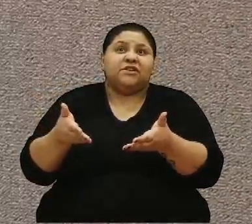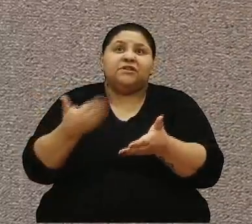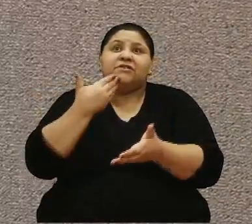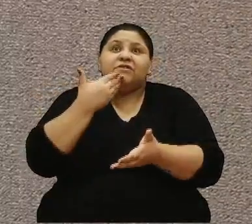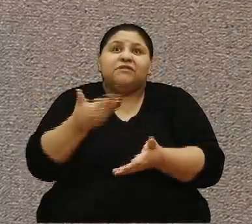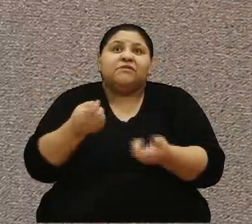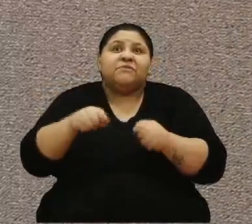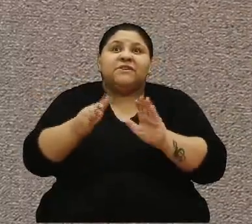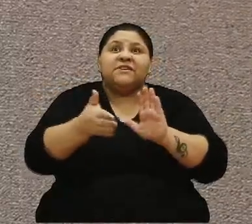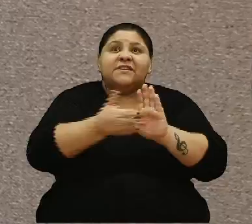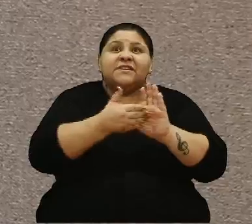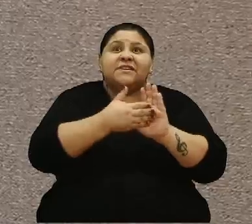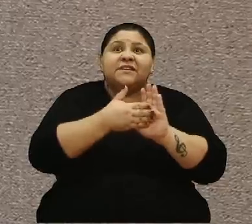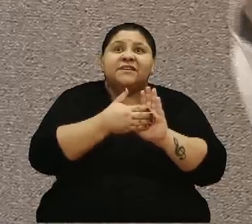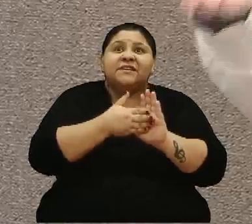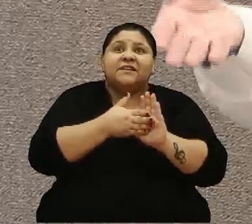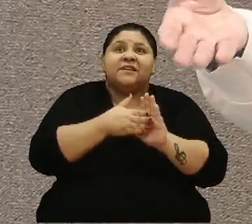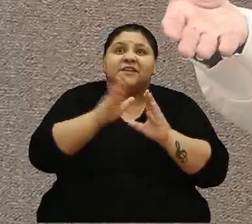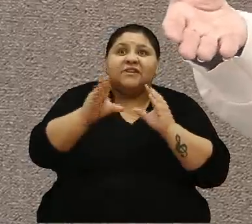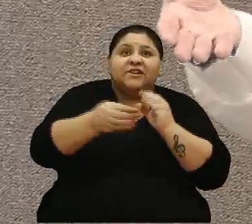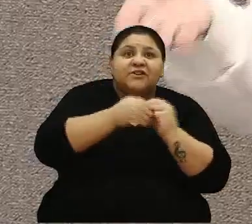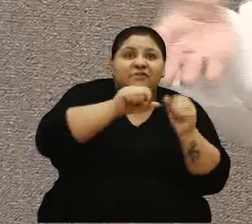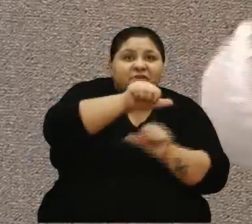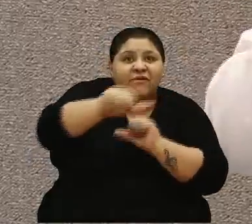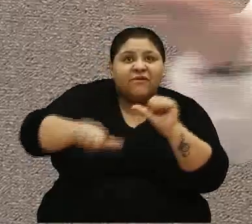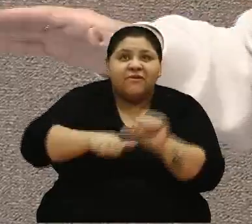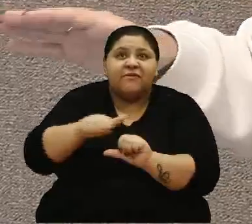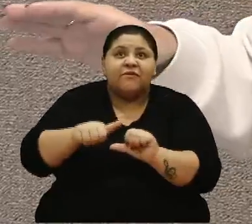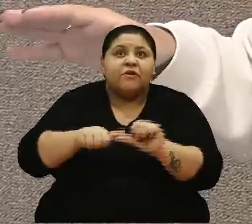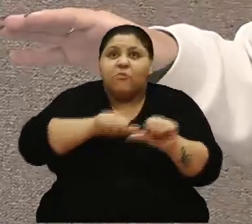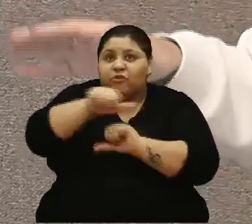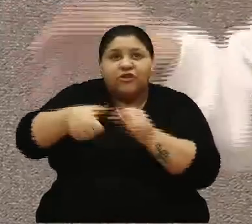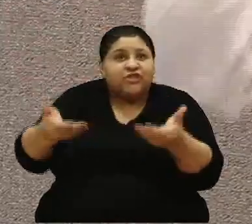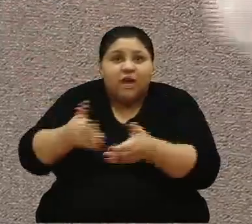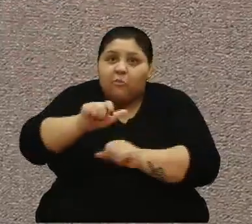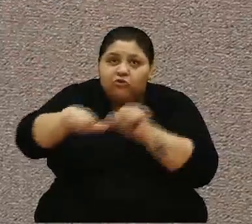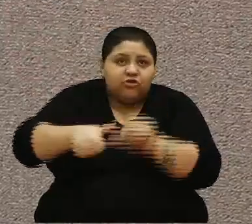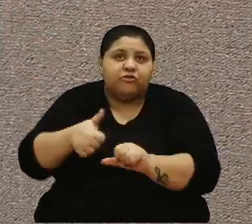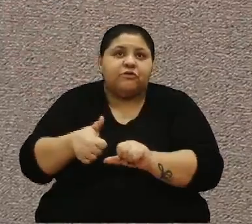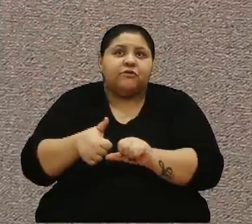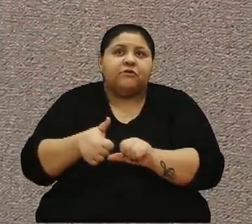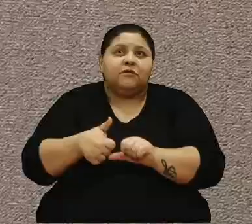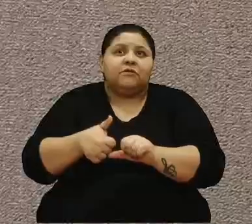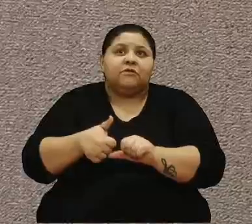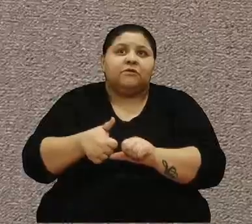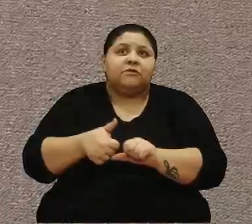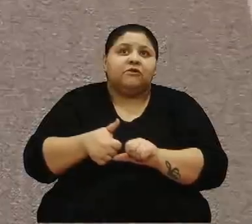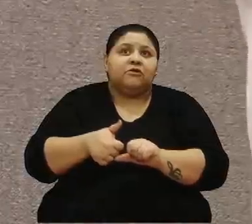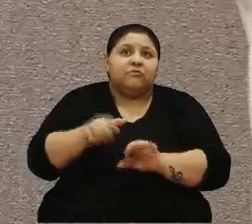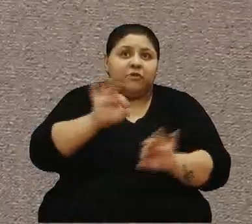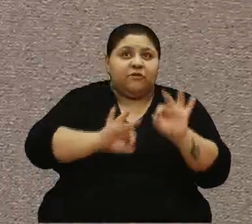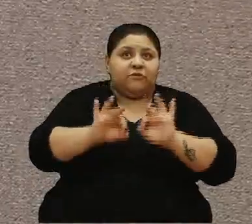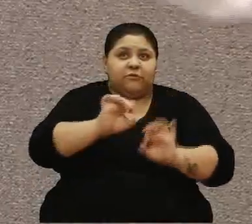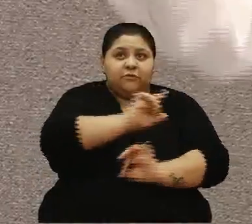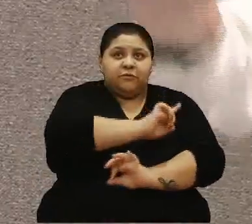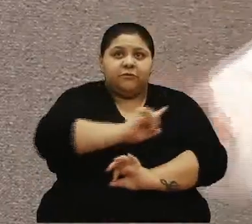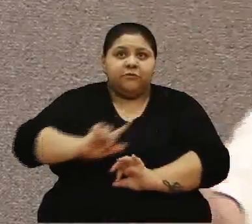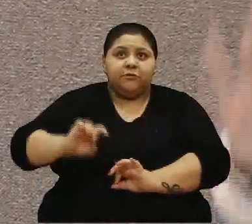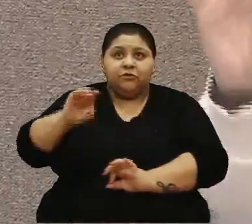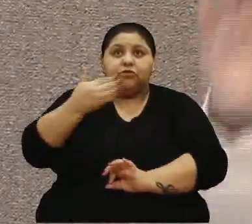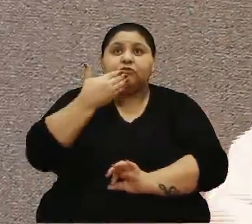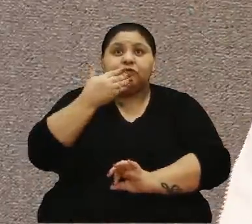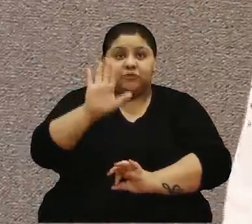precisava ter protocolado uma emenda modificativa, modificando o que já estava modificado pela retificativa do governo. Questão de ordem. Só um